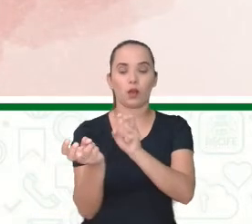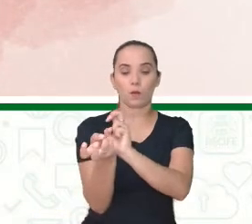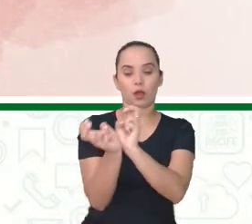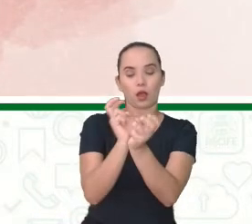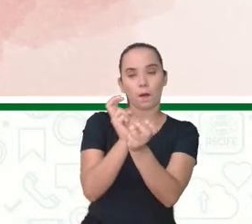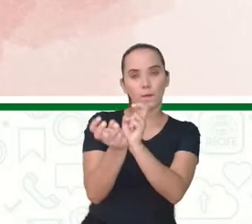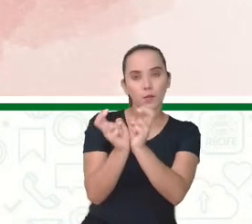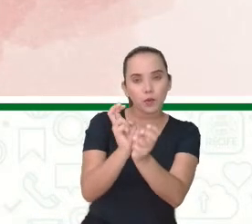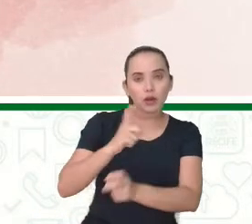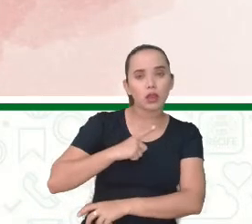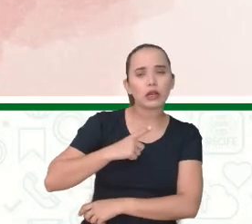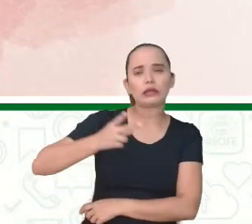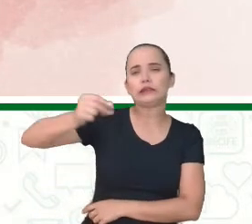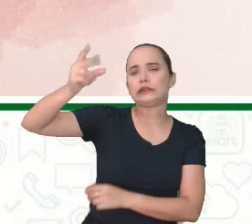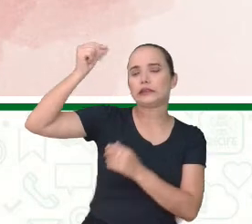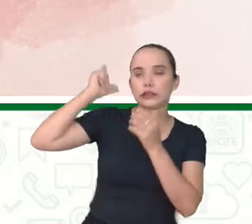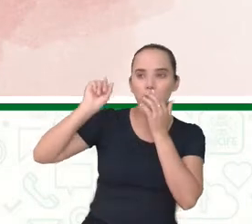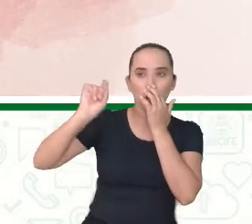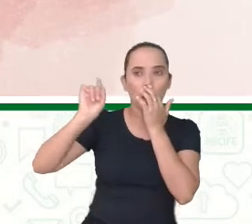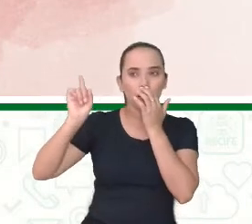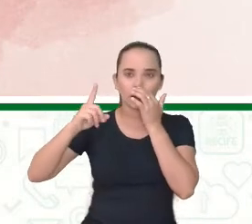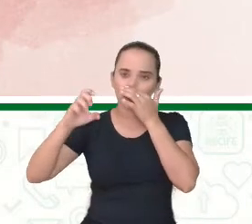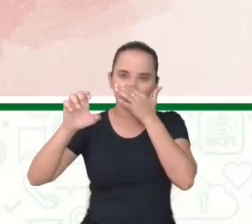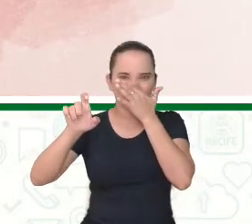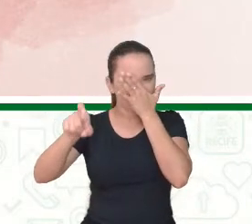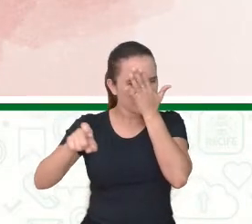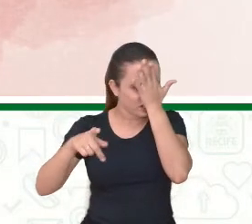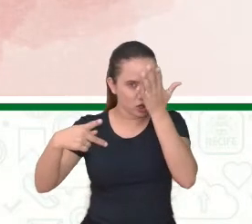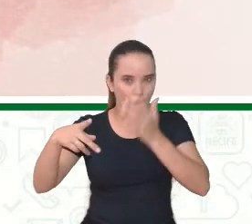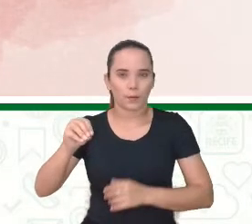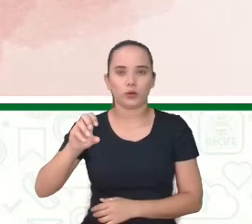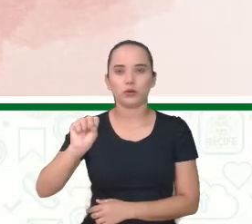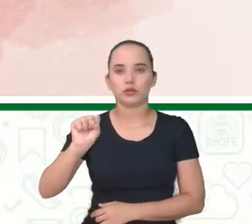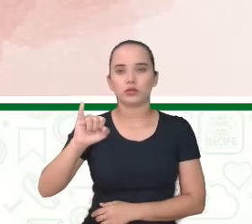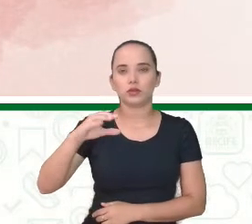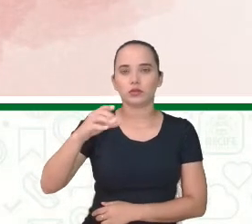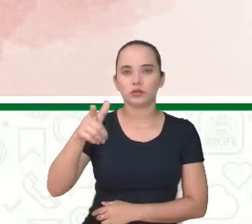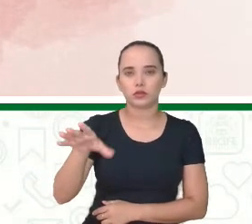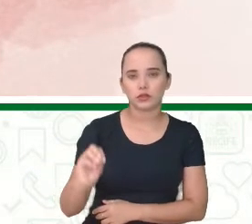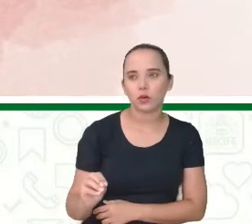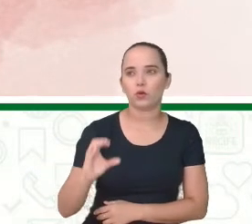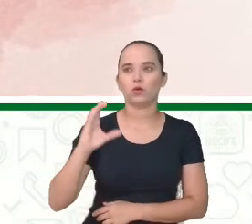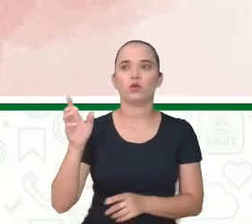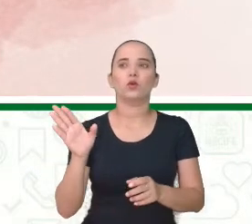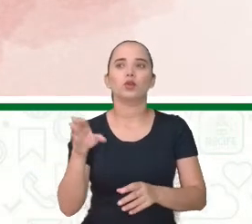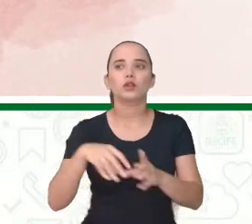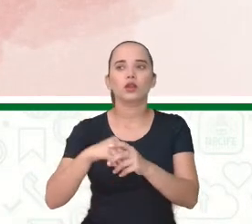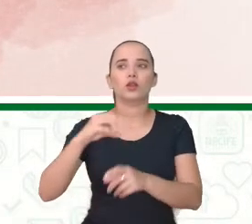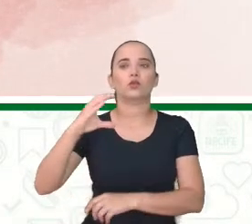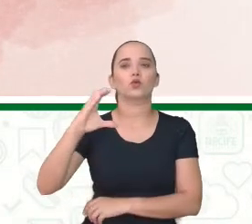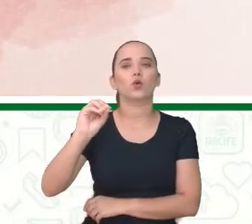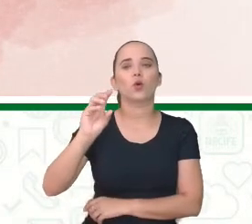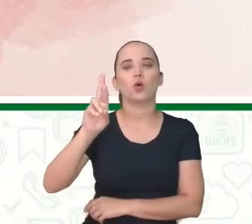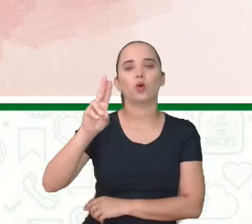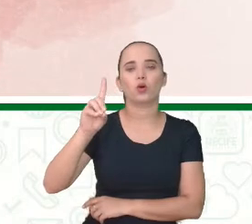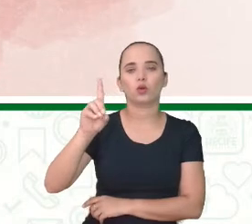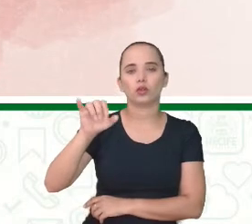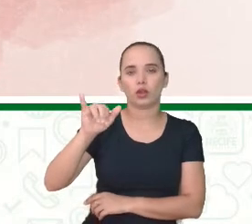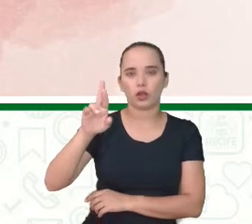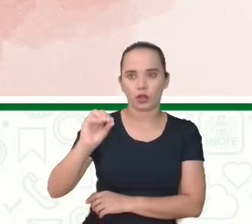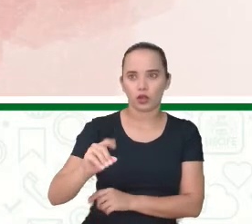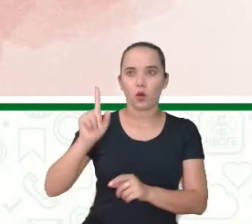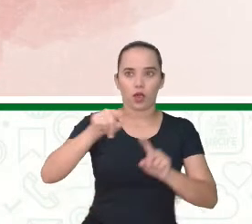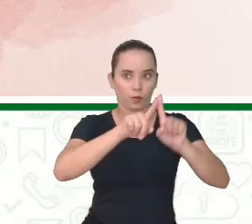que existia lá na exposição de animais do Cordeiro, no projeto Chapéu de Palha, Mão Amiga,